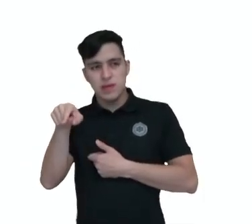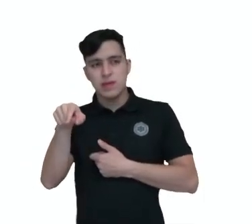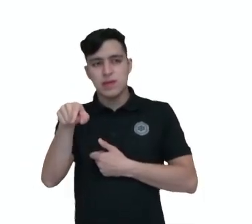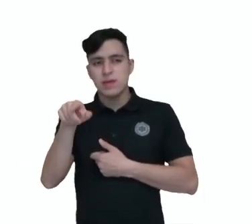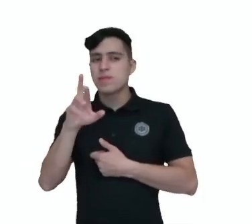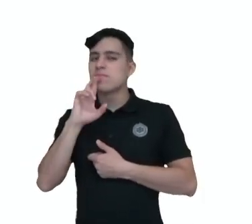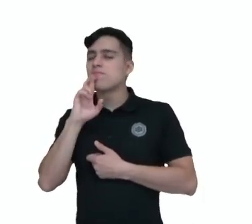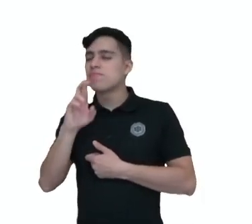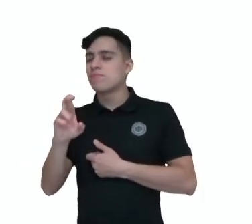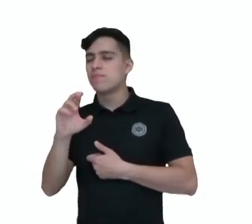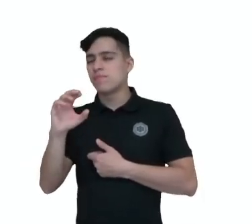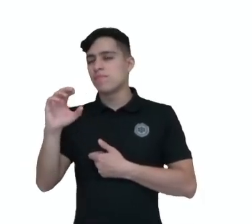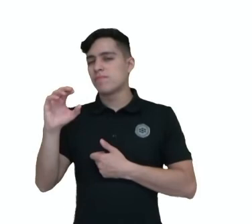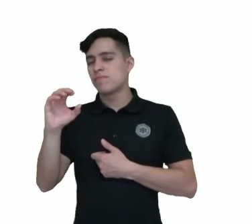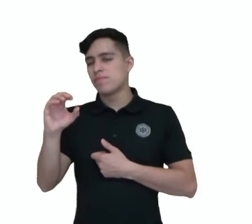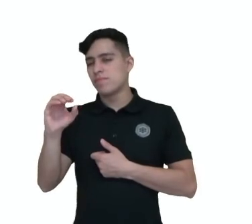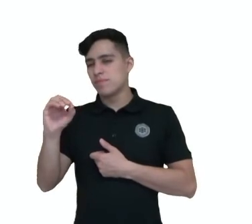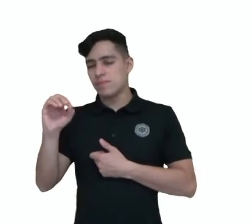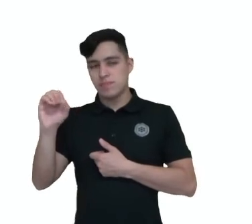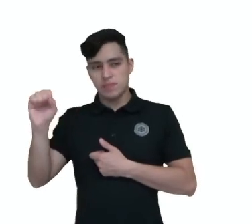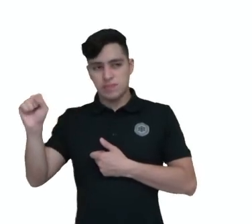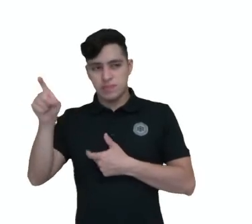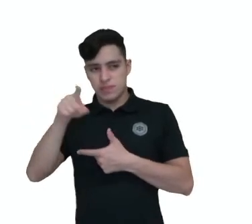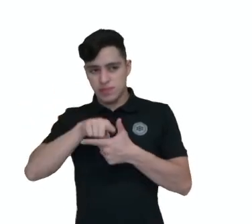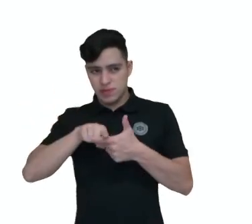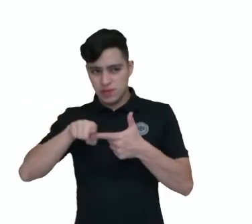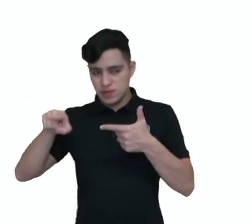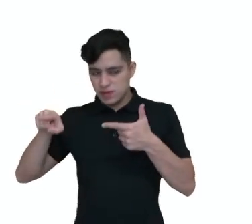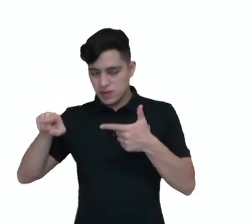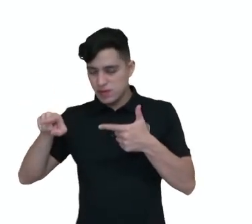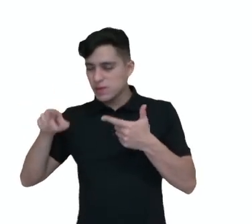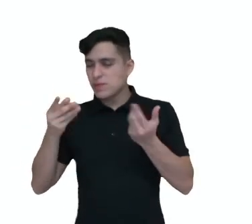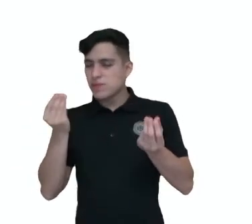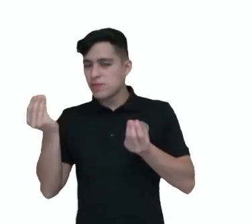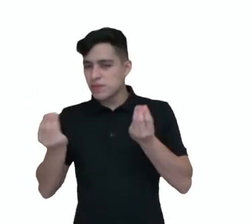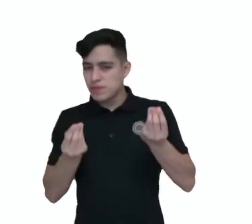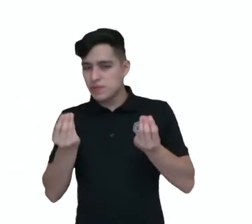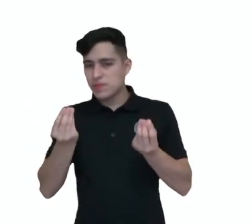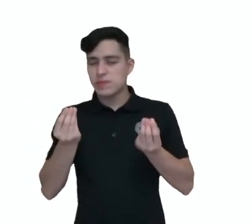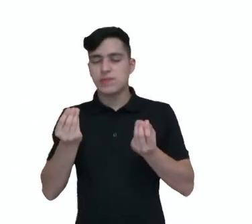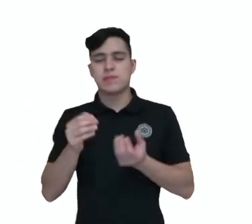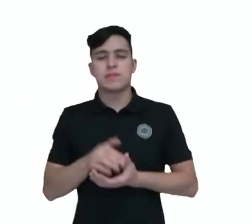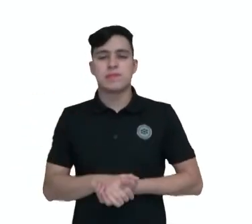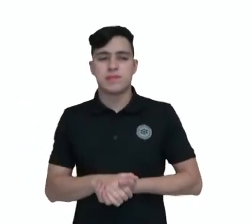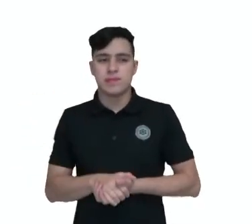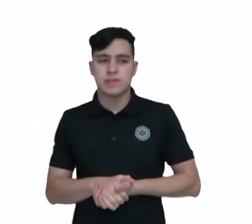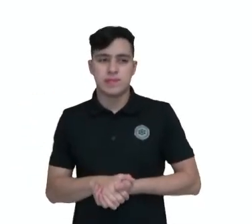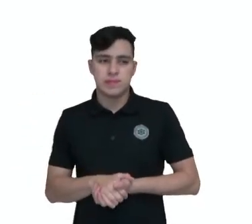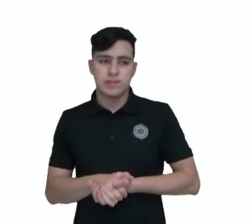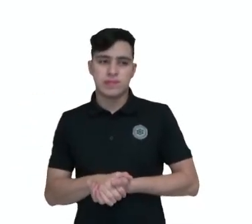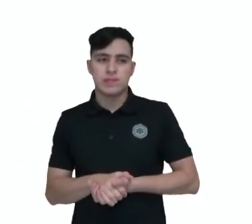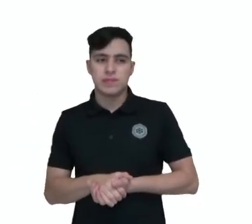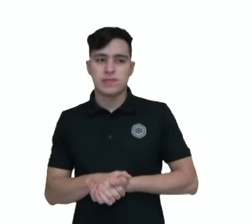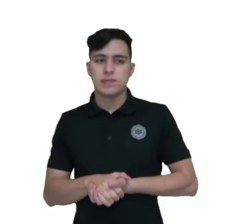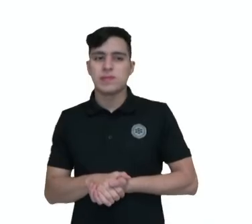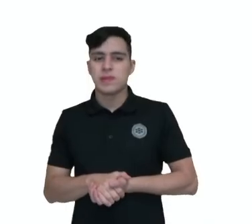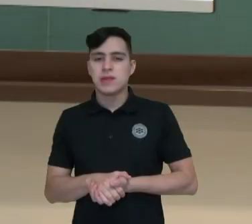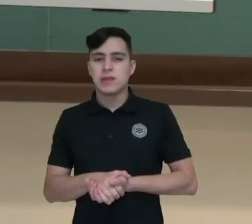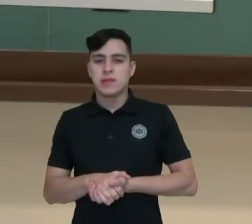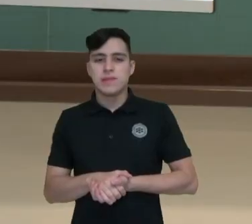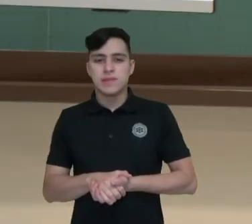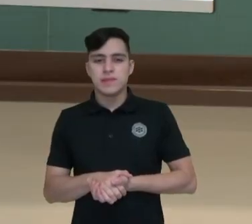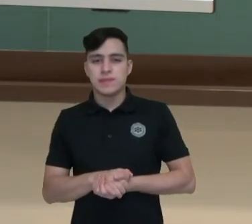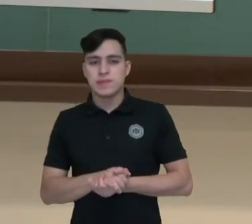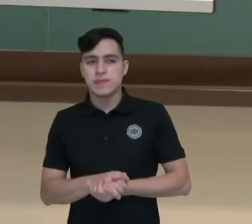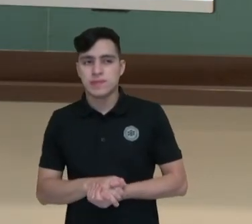o resultado divide por 2, o meio é metade, né? Então, dividimos por 2, 0,8 quilômetros,